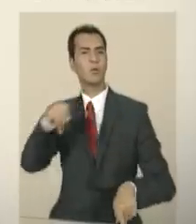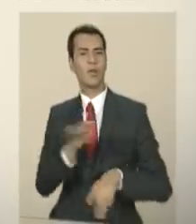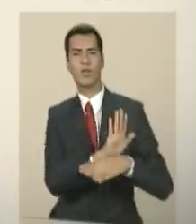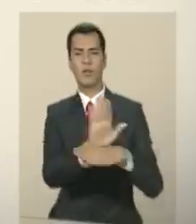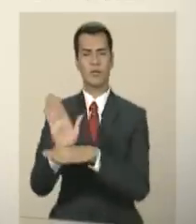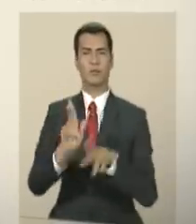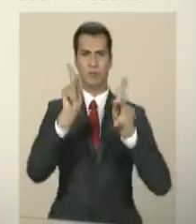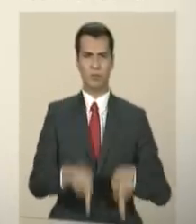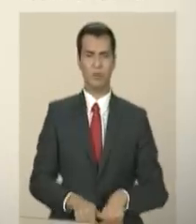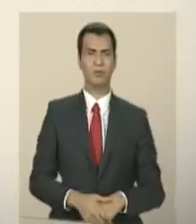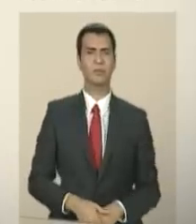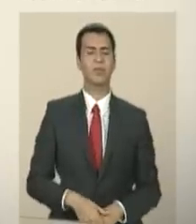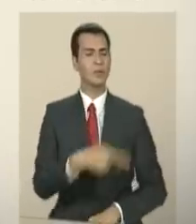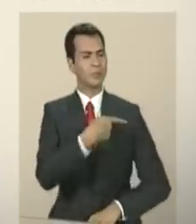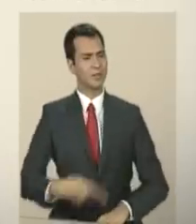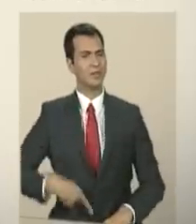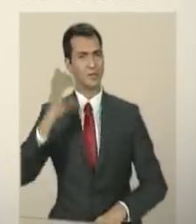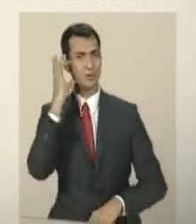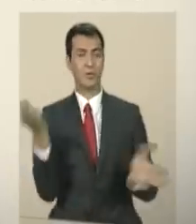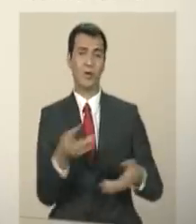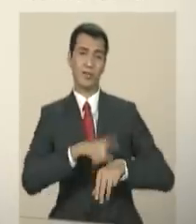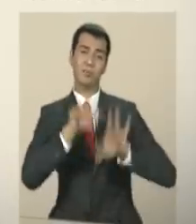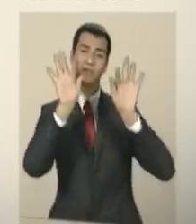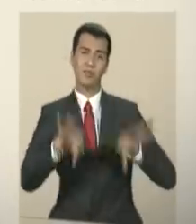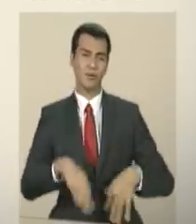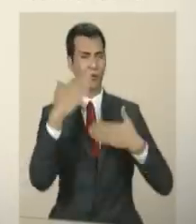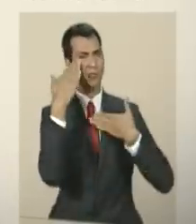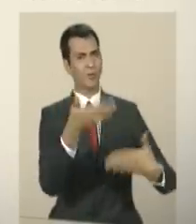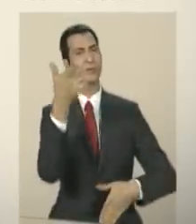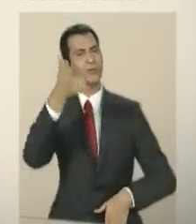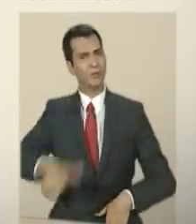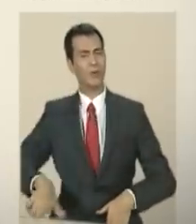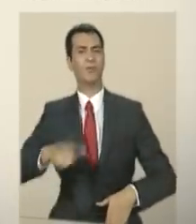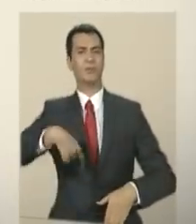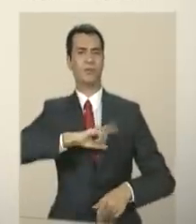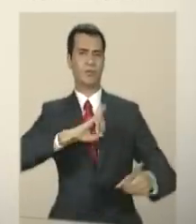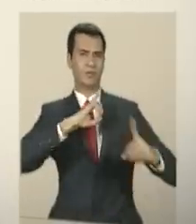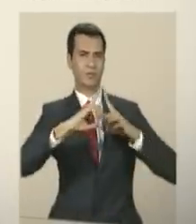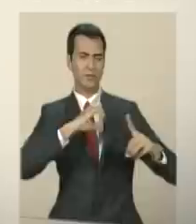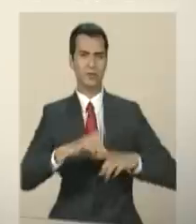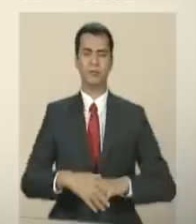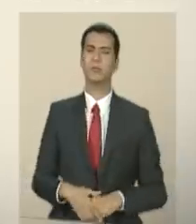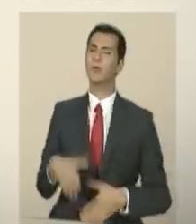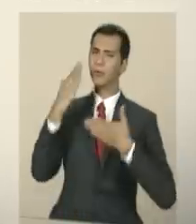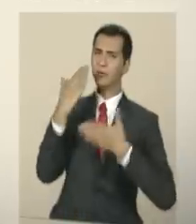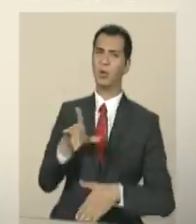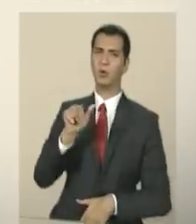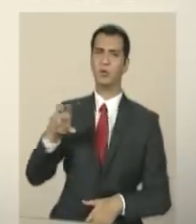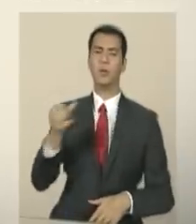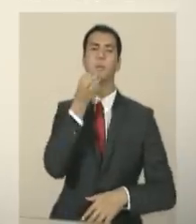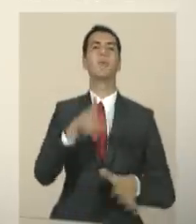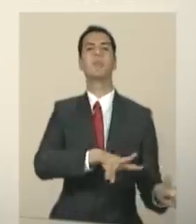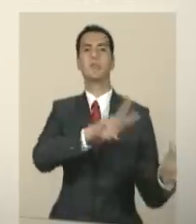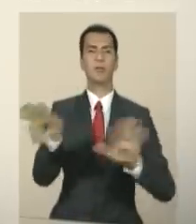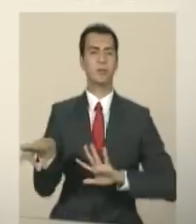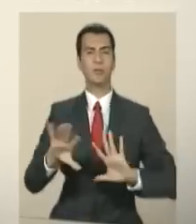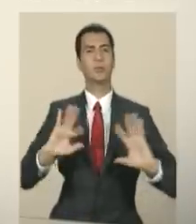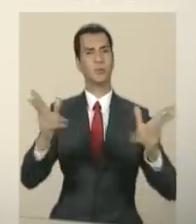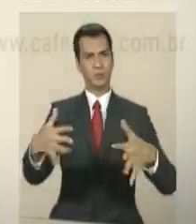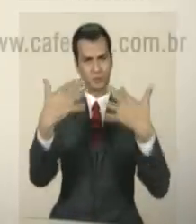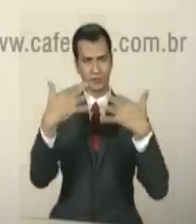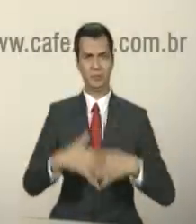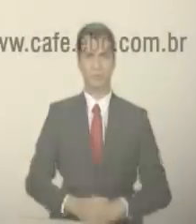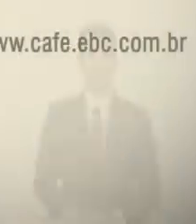pro nosso povo presidenta nosso tempo chegou ao fim obrigado por mais esse café muito obrigada Luciano e uma boa semana para os nossos